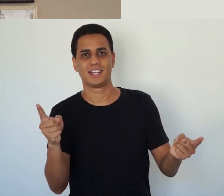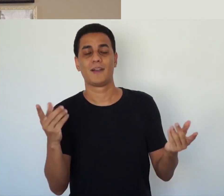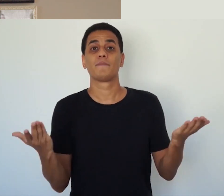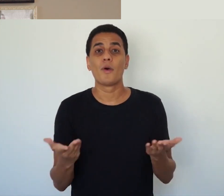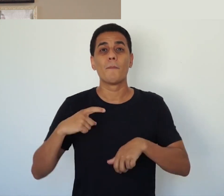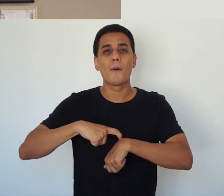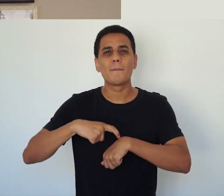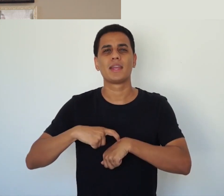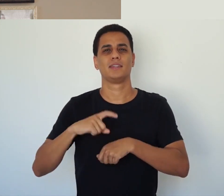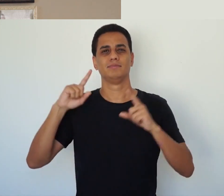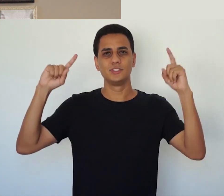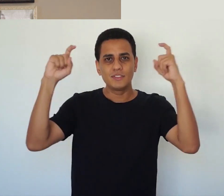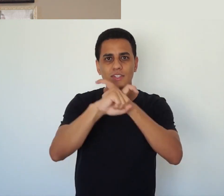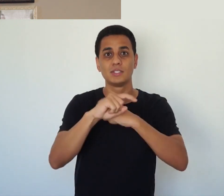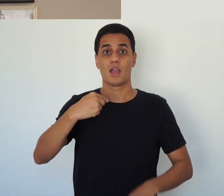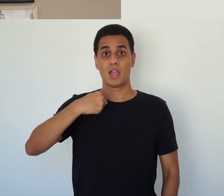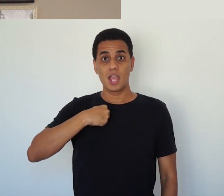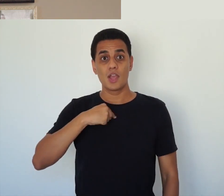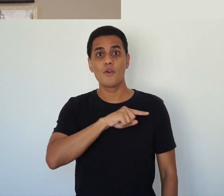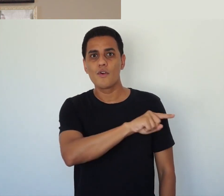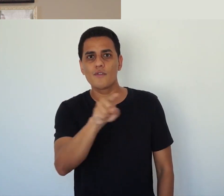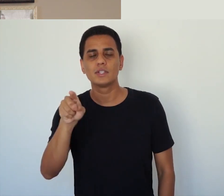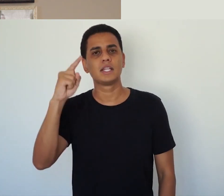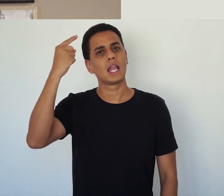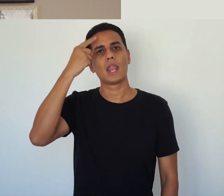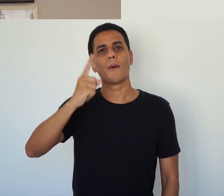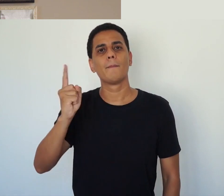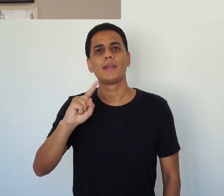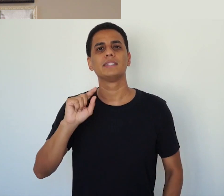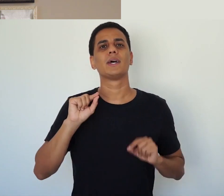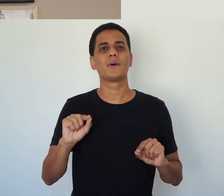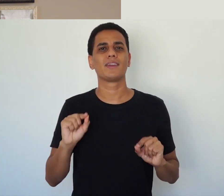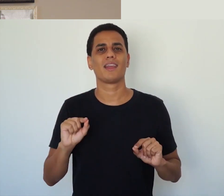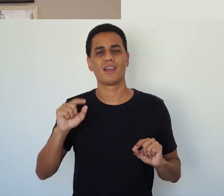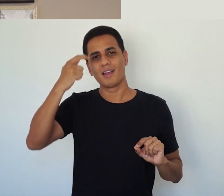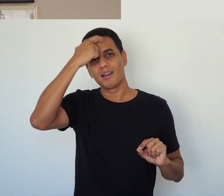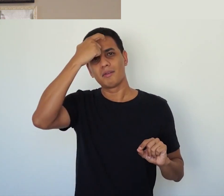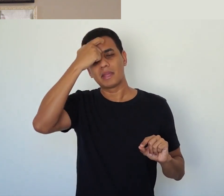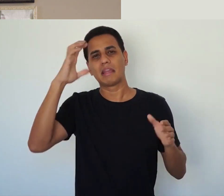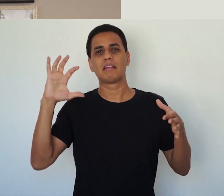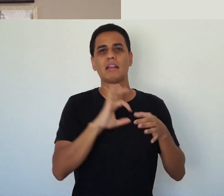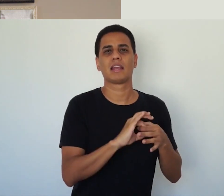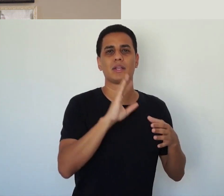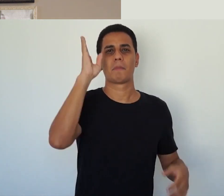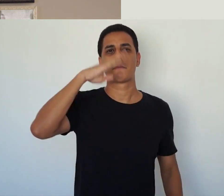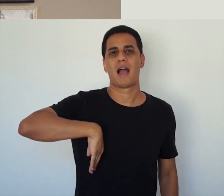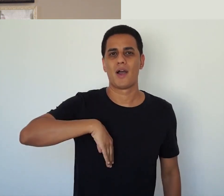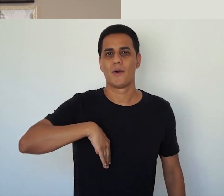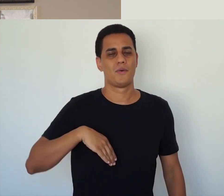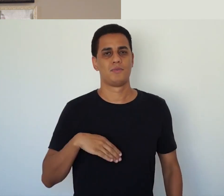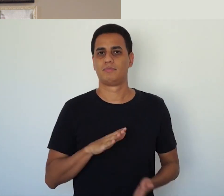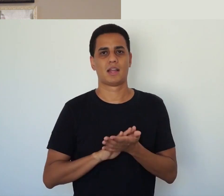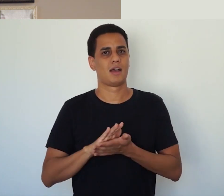isso que Deus tem para você. Que nesse momento de crise, eu e você Não permitamos que a nossa mente seja